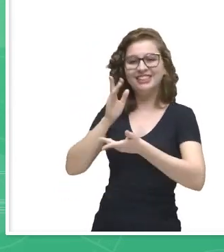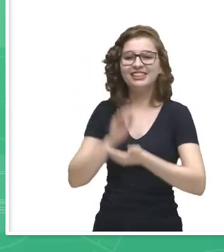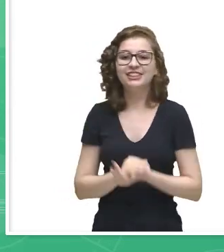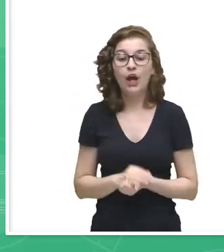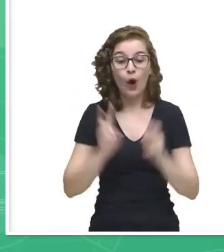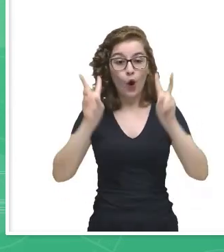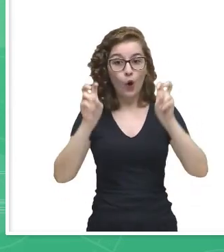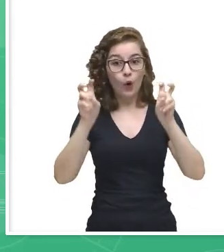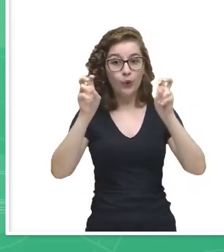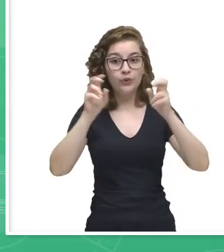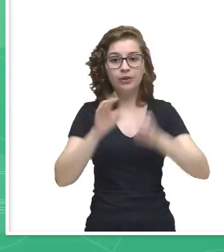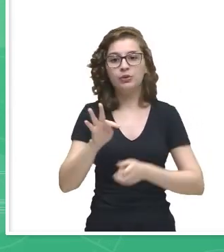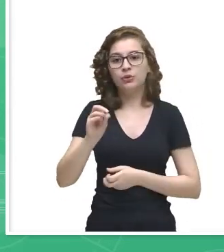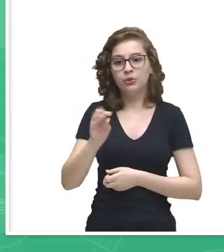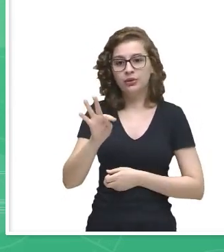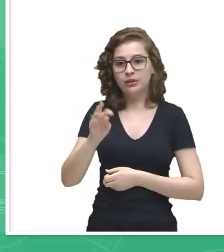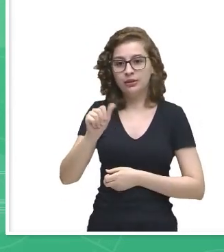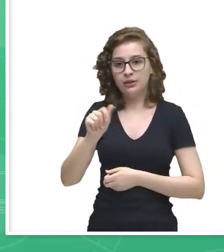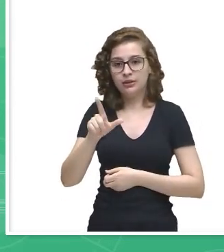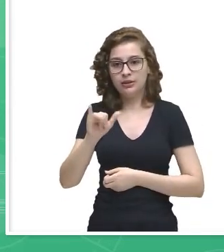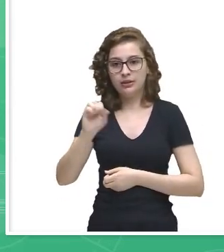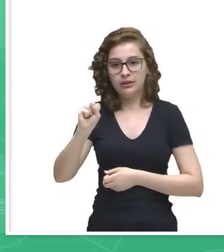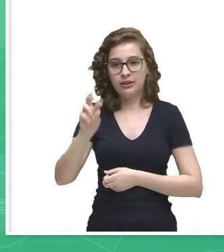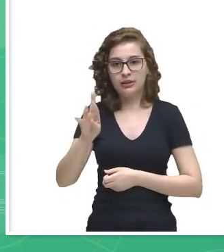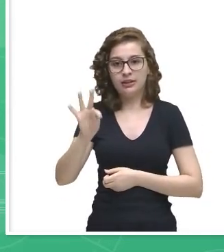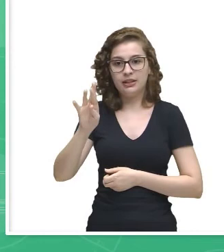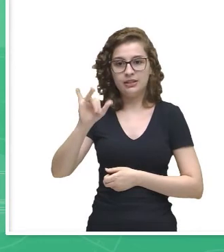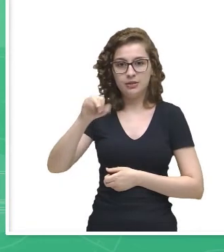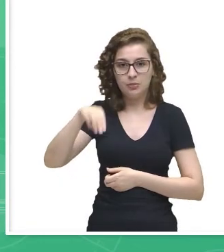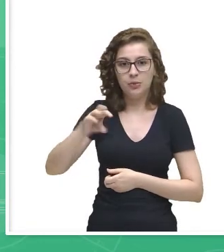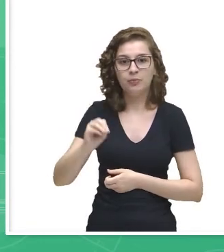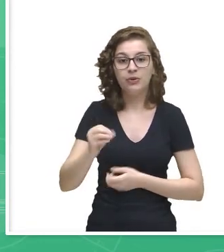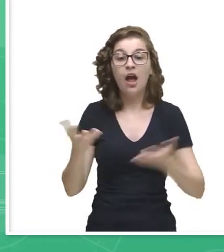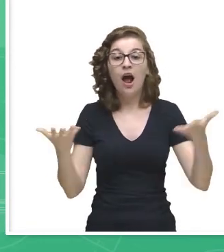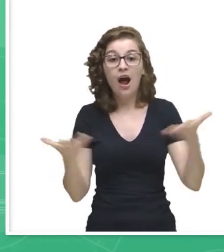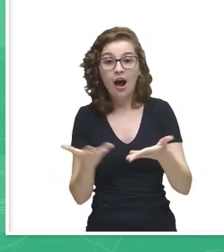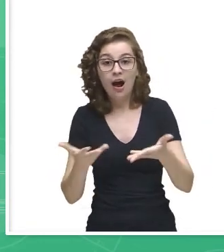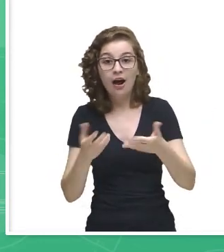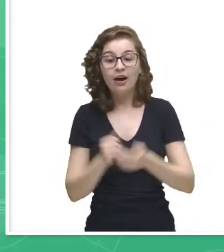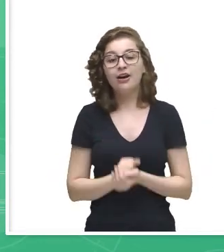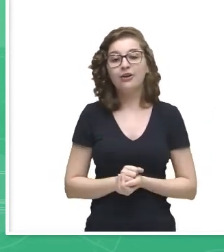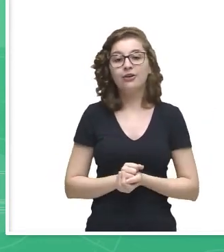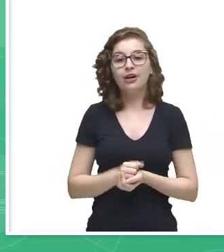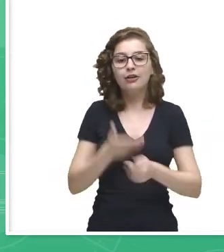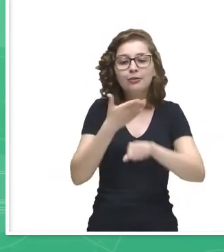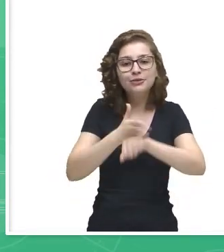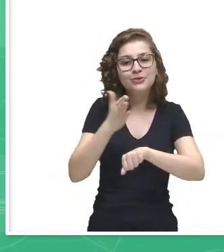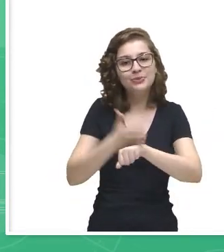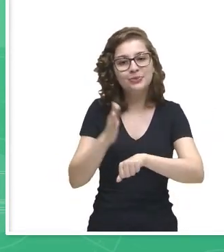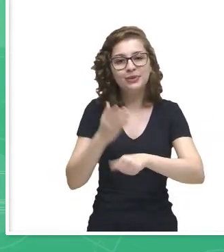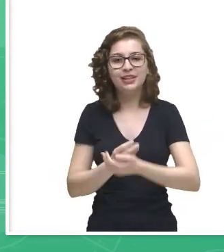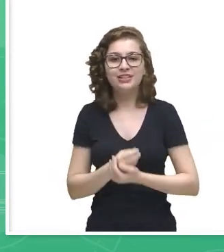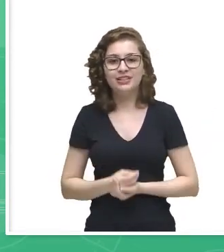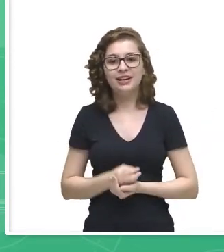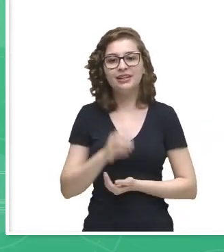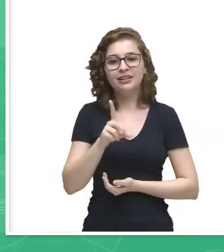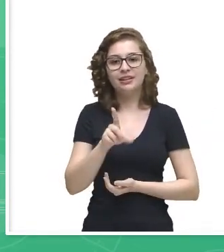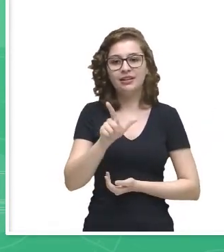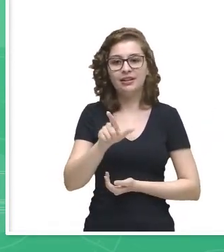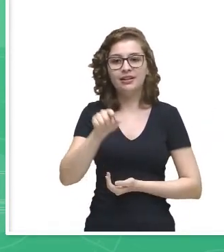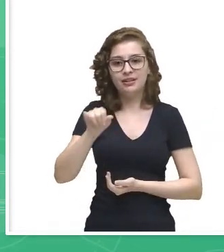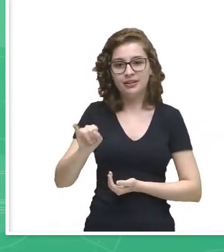regimes totalitários nesse nosso momento da aula e a gente vai colocar o nosso conhecimento em prática através da